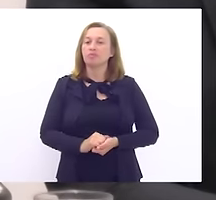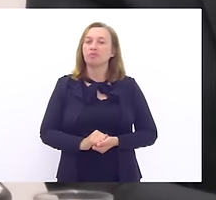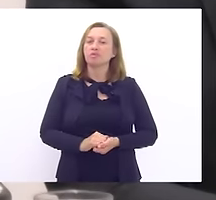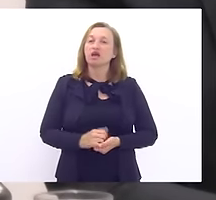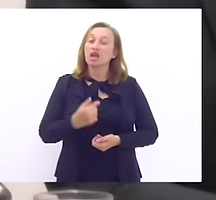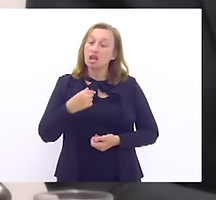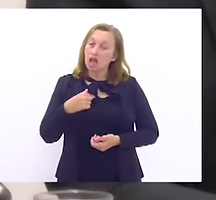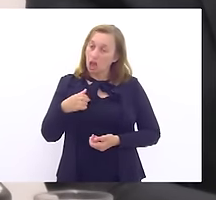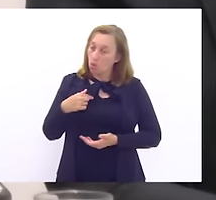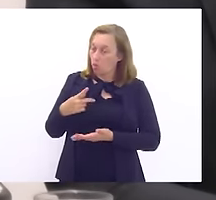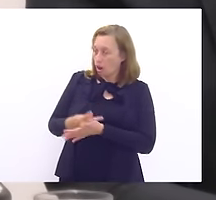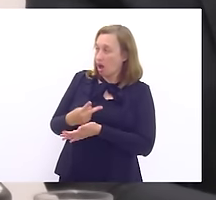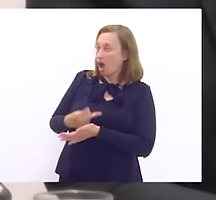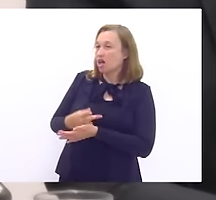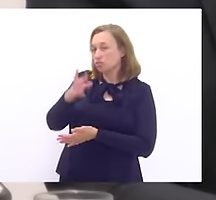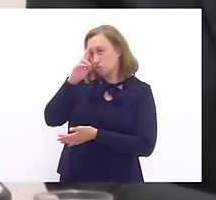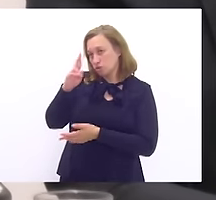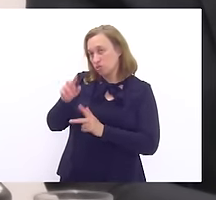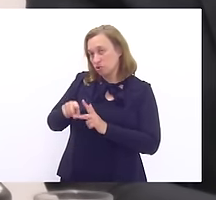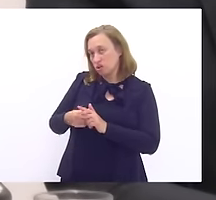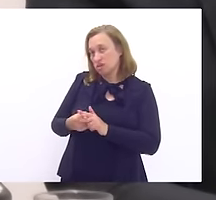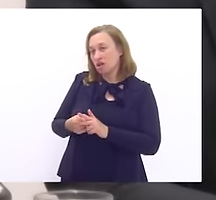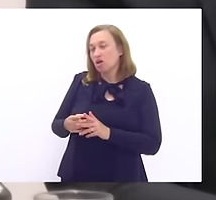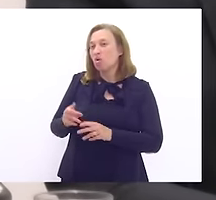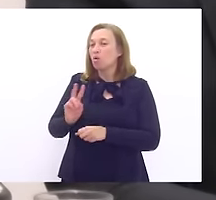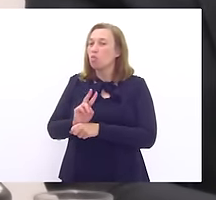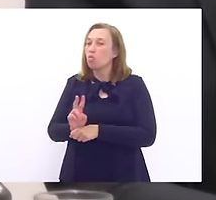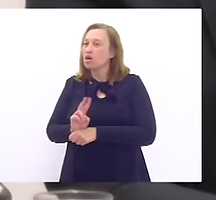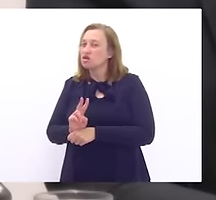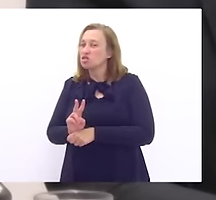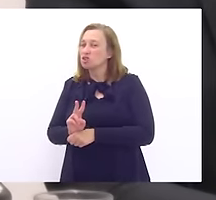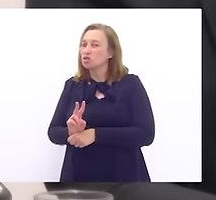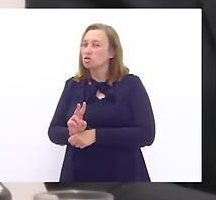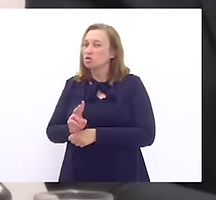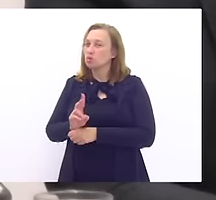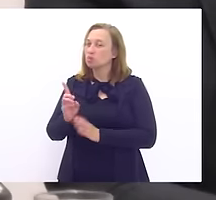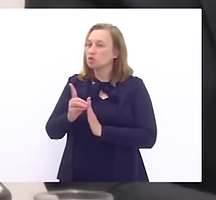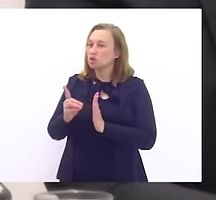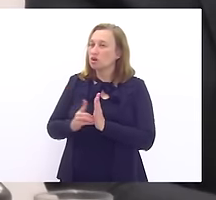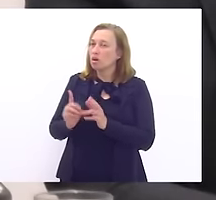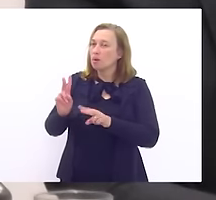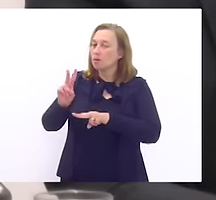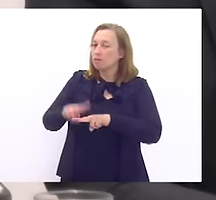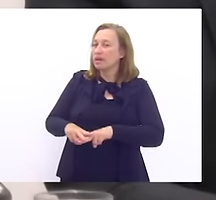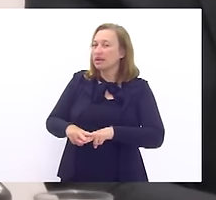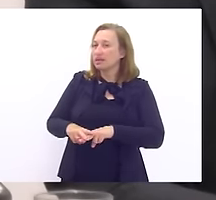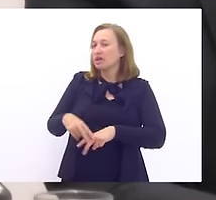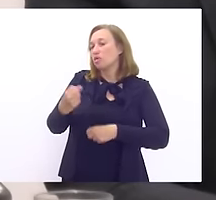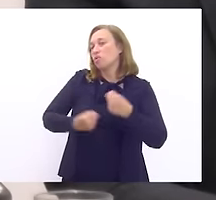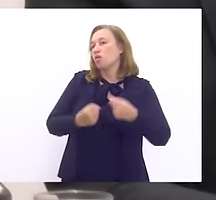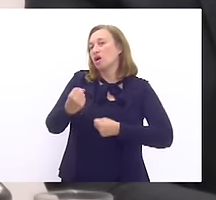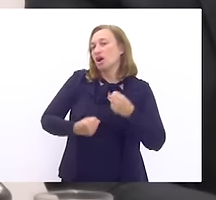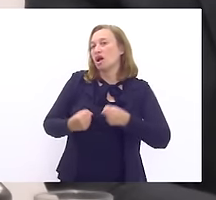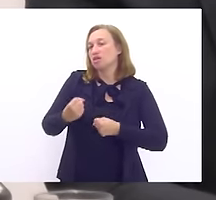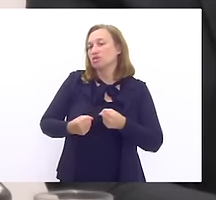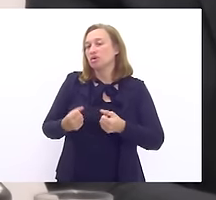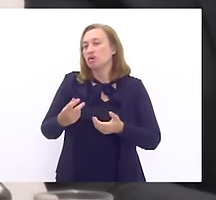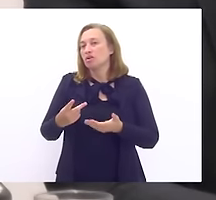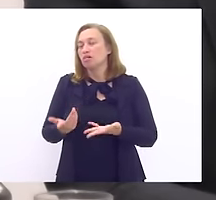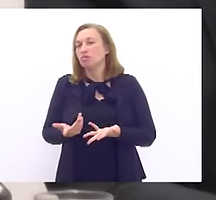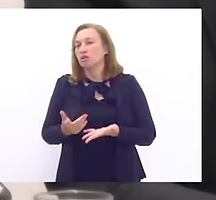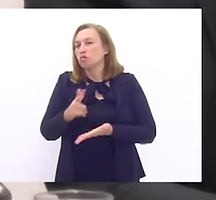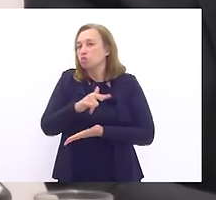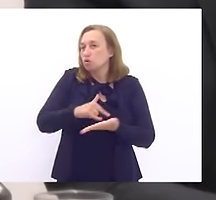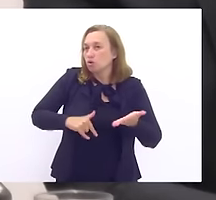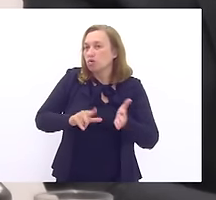sou me corrija o agente do Detran que tem o poder de aprender o veículo por conta de mais tarde de conservação e o documento atrasado